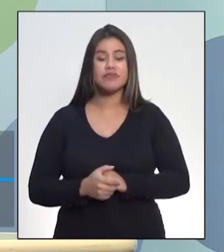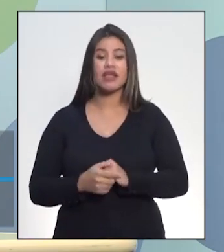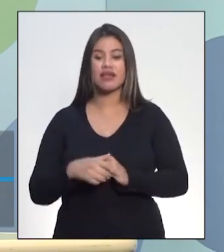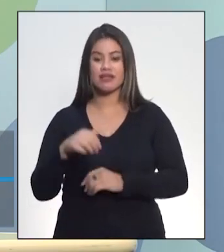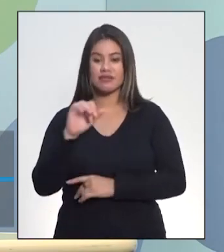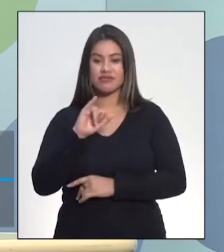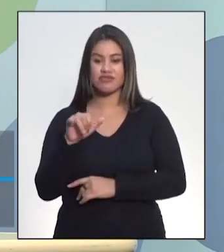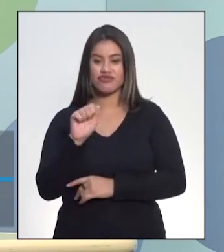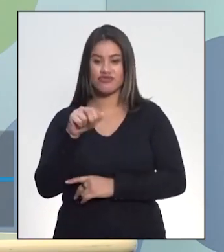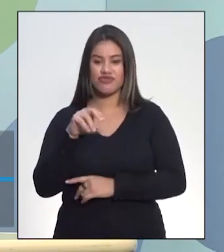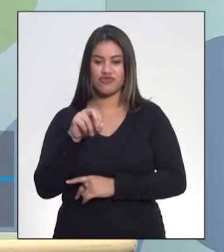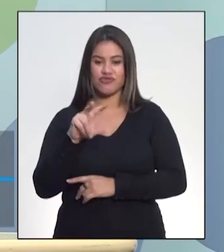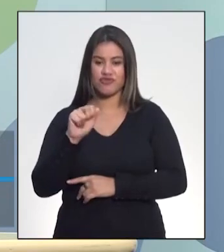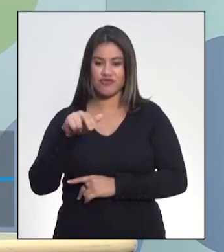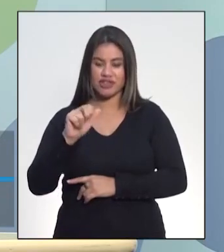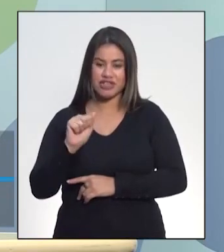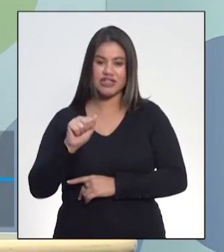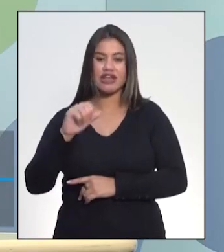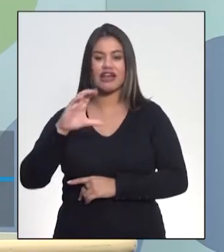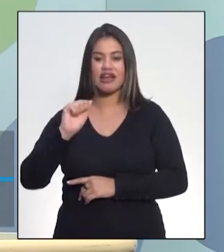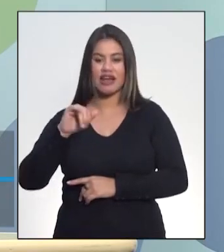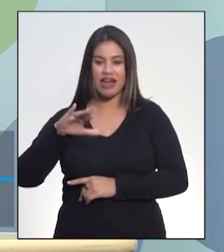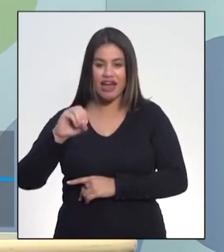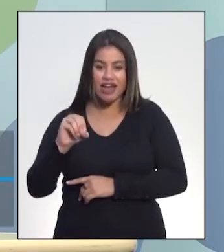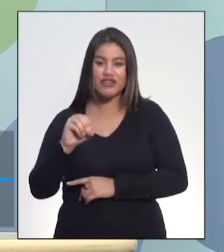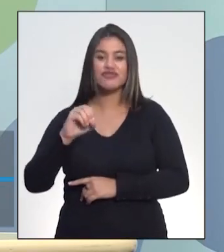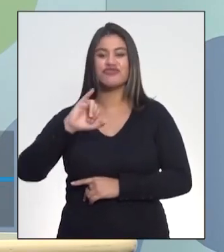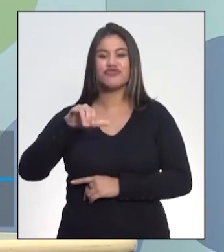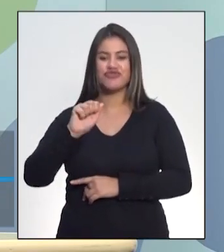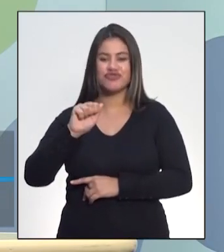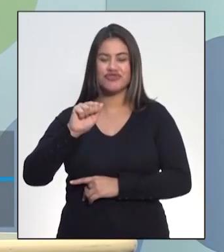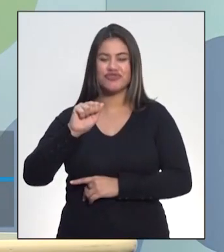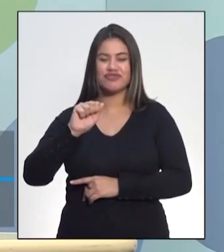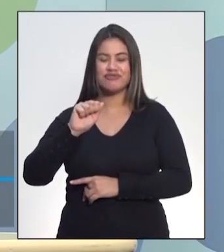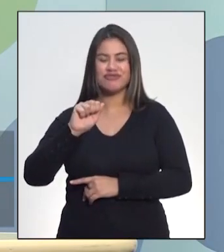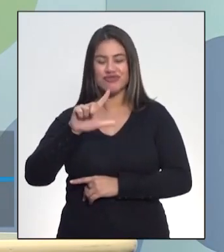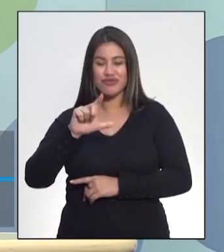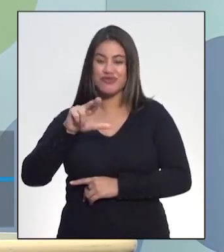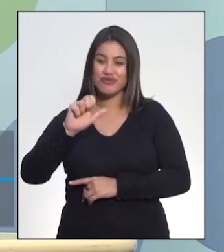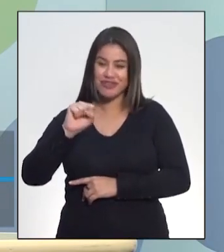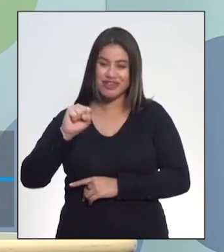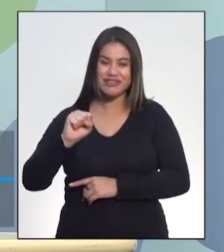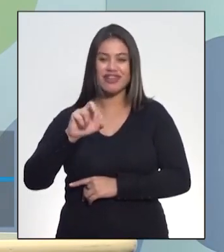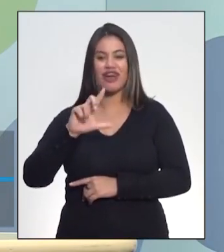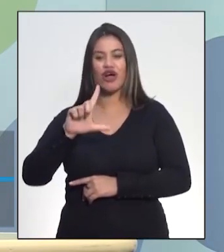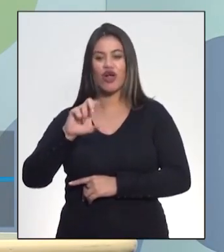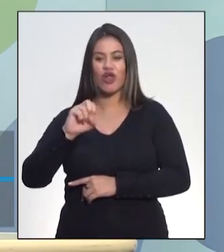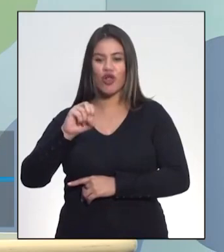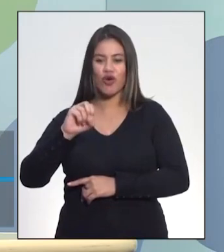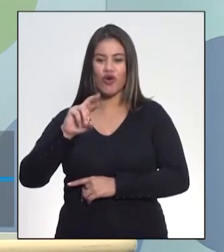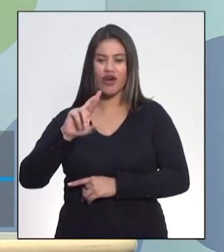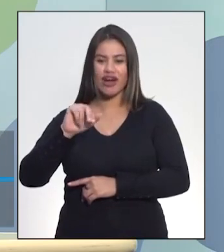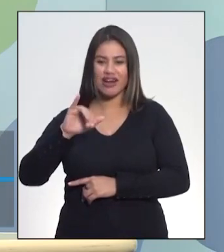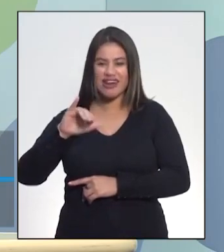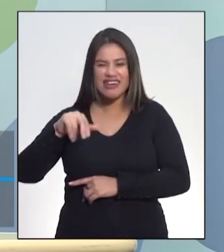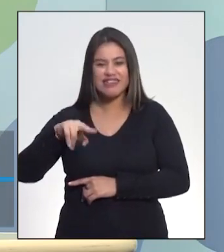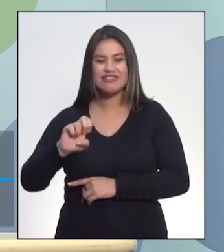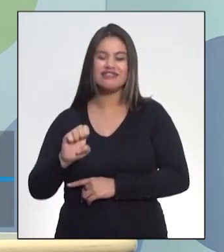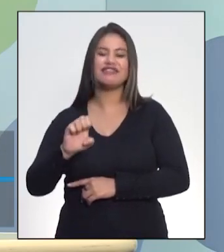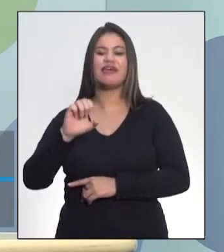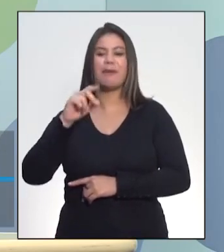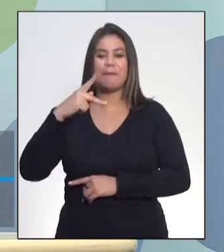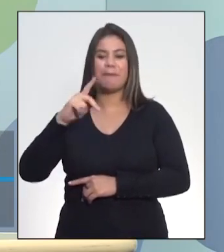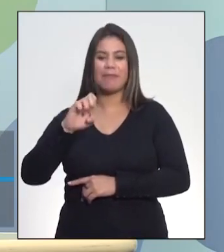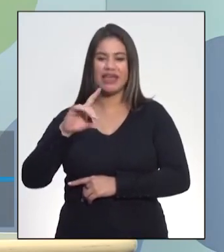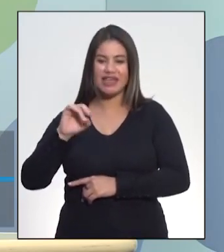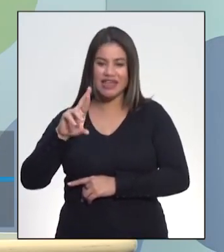pessoas, Giovana, Caio, Fernando, Ademir, Lucas, Lohane, Pedro. Também quero agradecer a presença